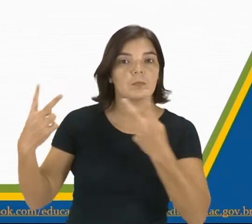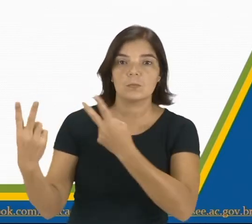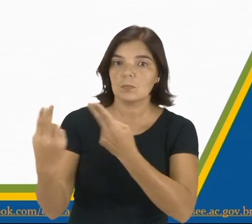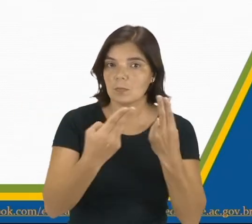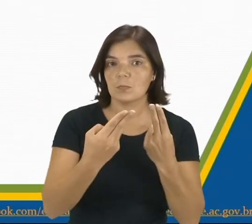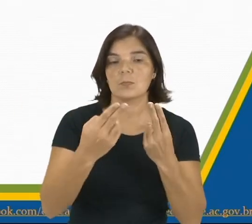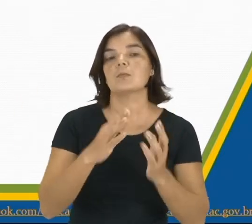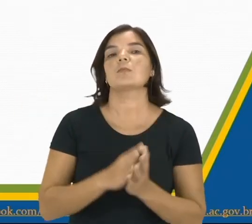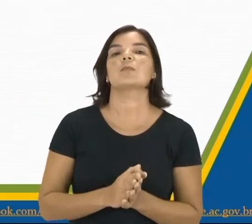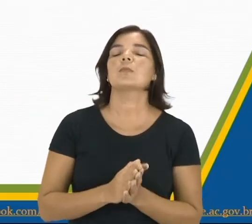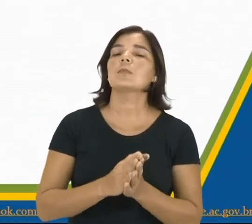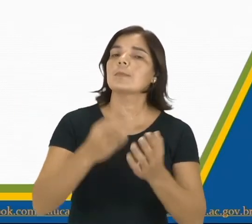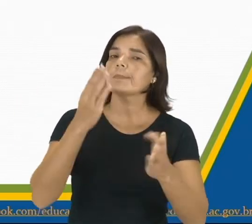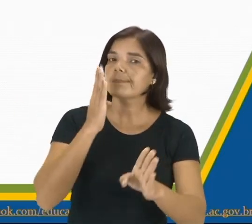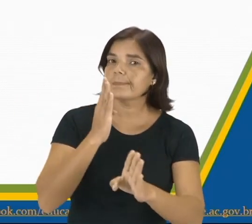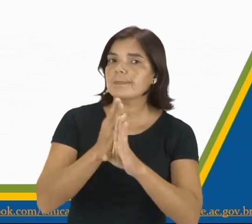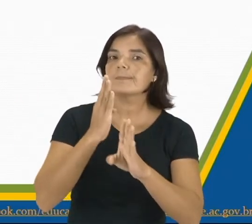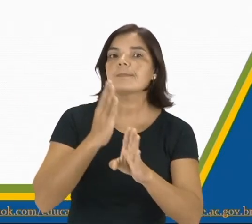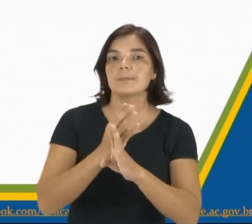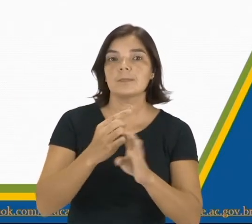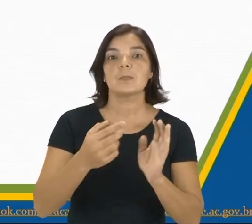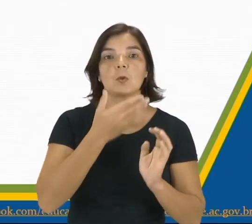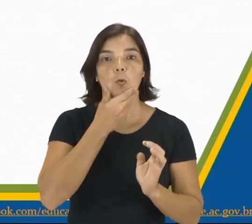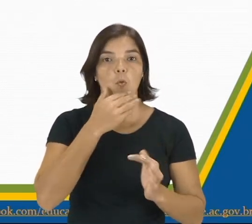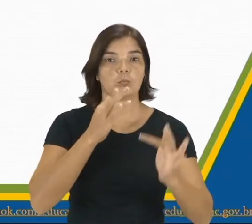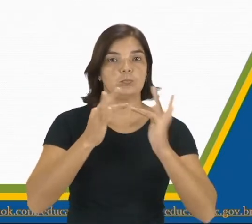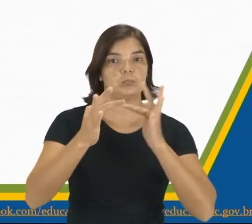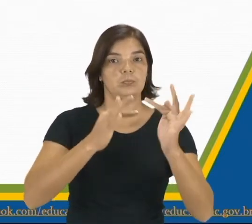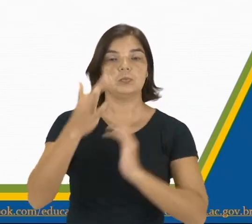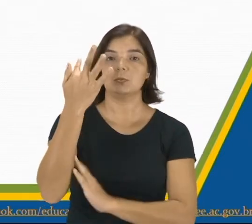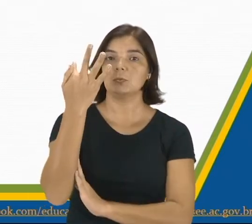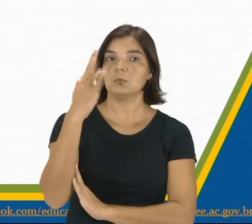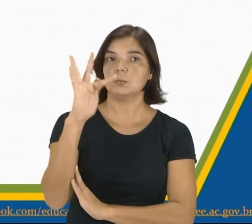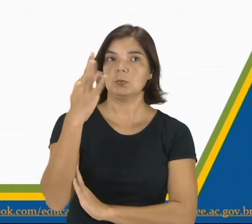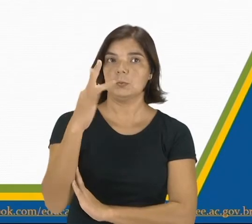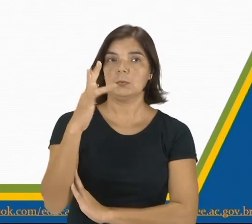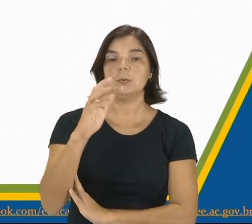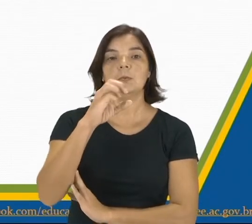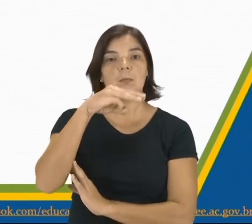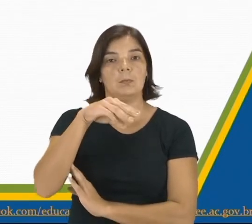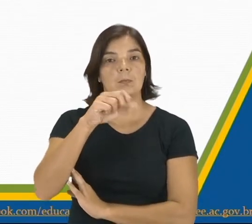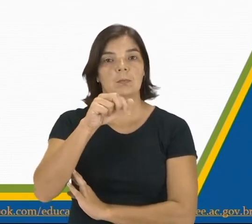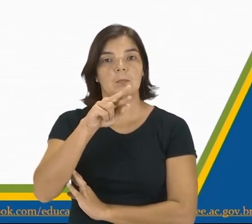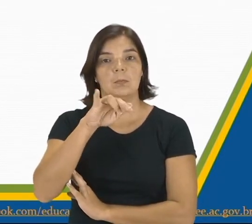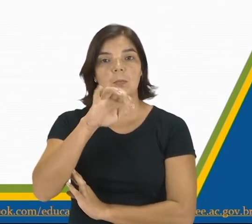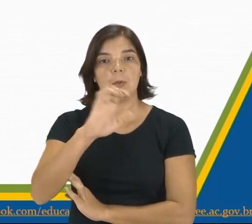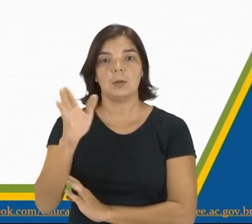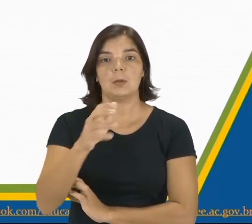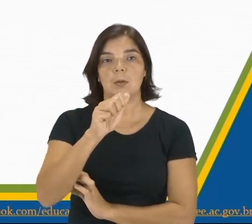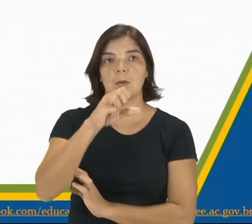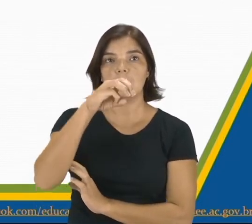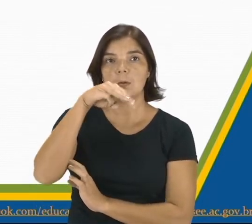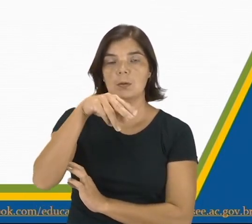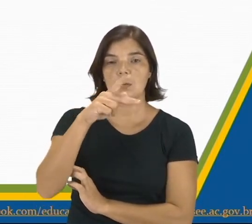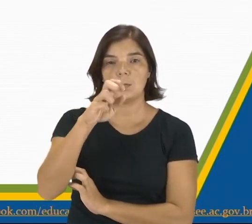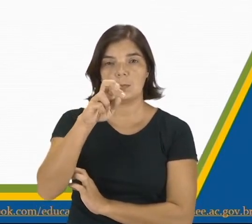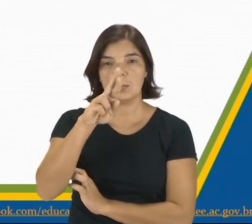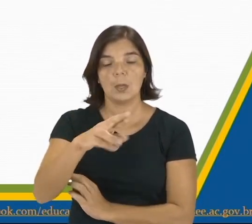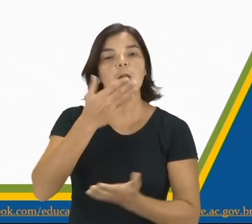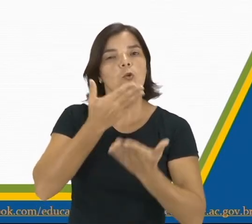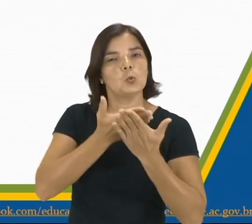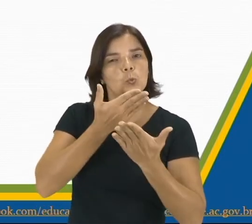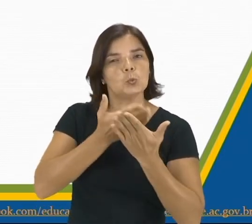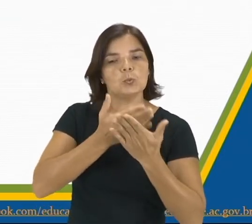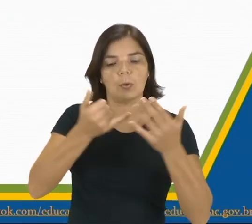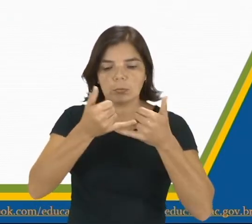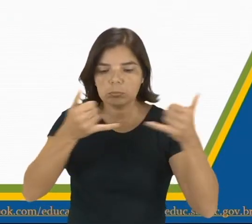ampere. Justamente, né, em homenagem ao físico francês Ampère, que ele fez estudos, né, relacionados à corrente